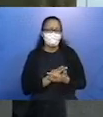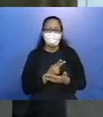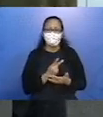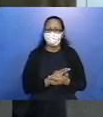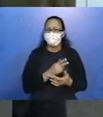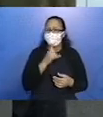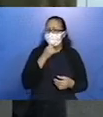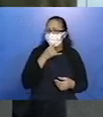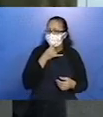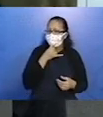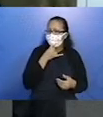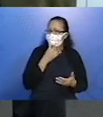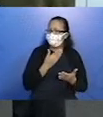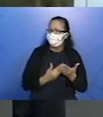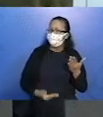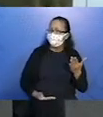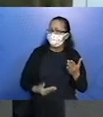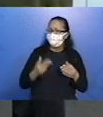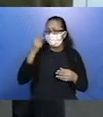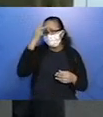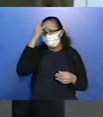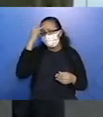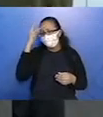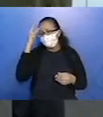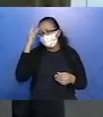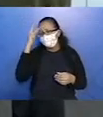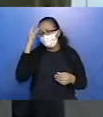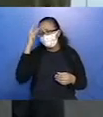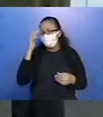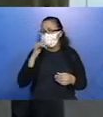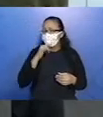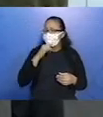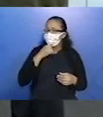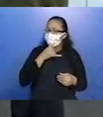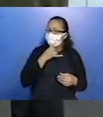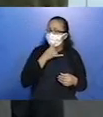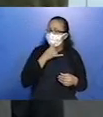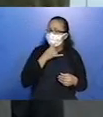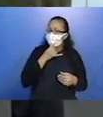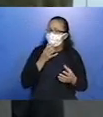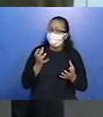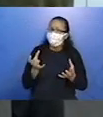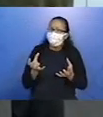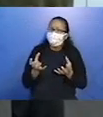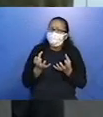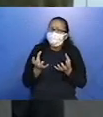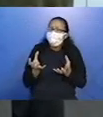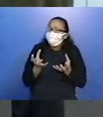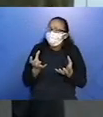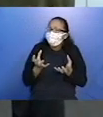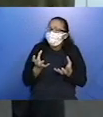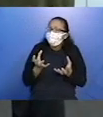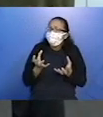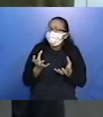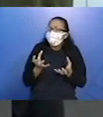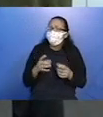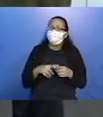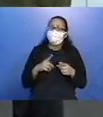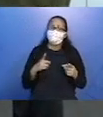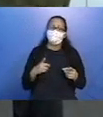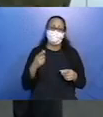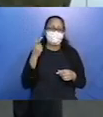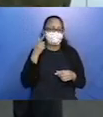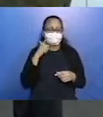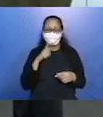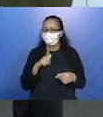você perde alguém. Você fica triste com alguma coisa que você queria muito e não conseguiu por algum motivo, mas você